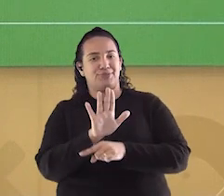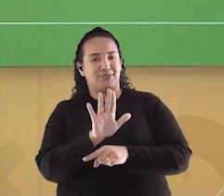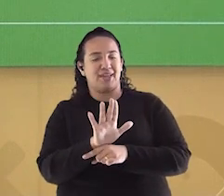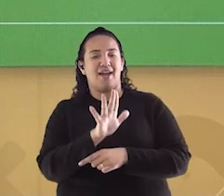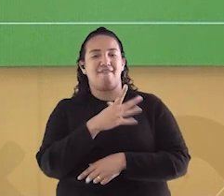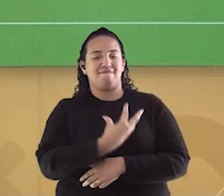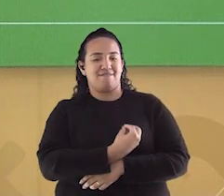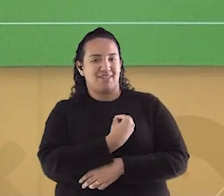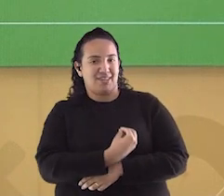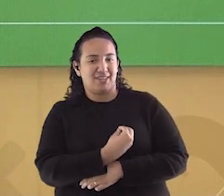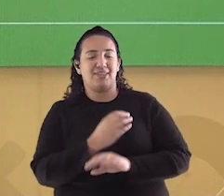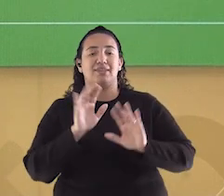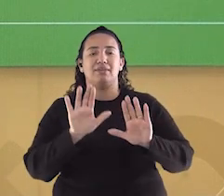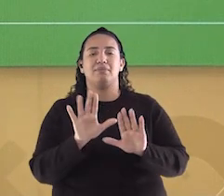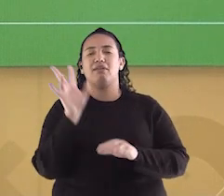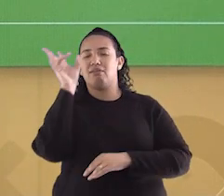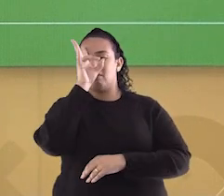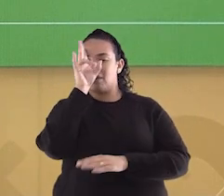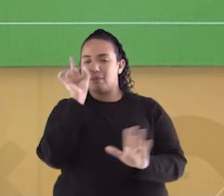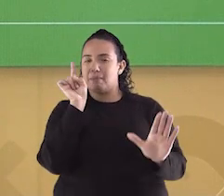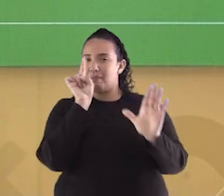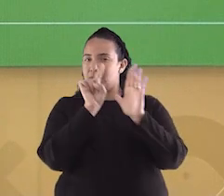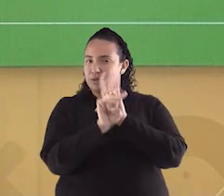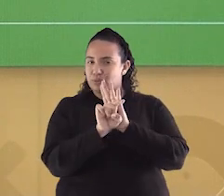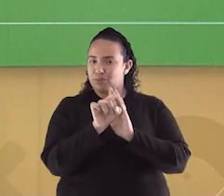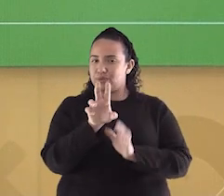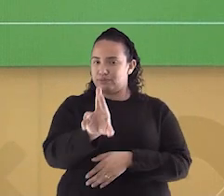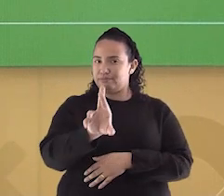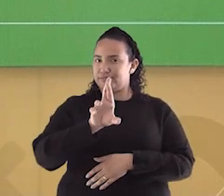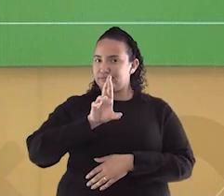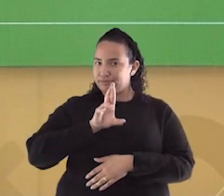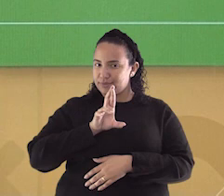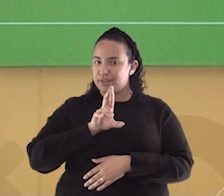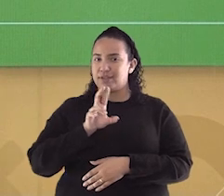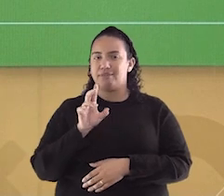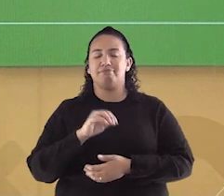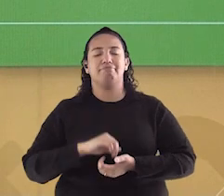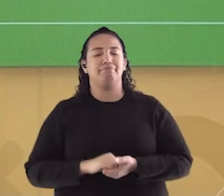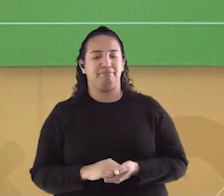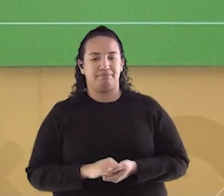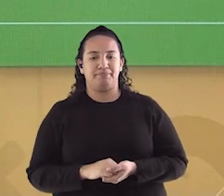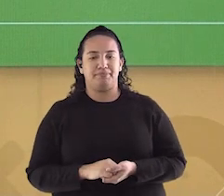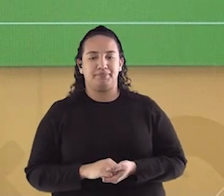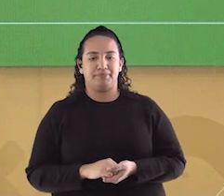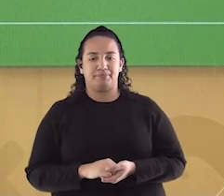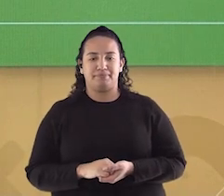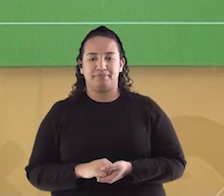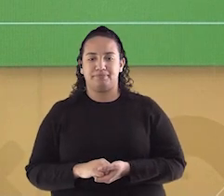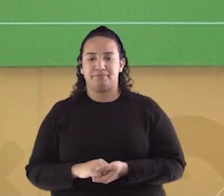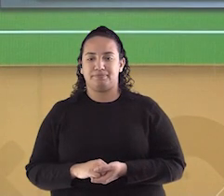vidas. Mas e a nossa pergunta do dia? A gente já consegue responder? Olha ela aí de novo.